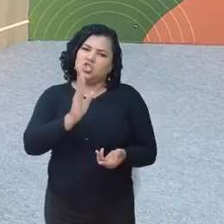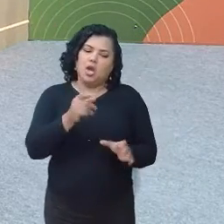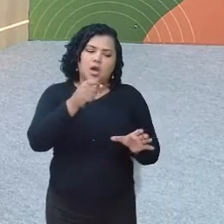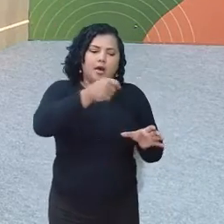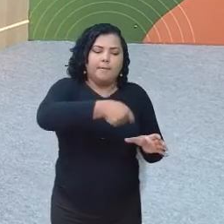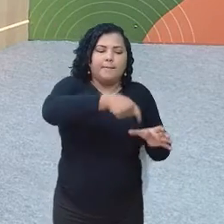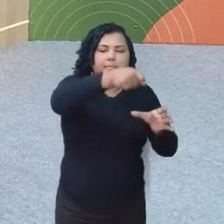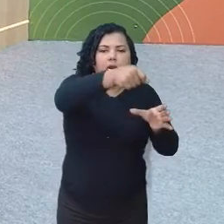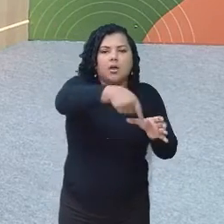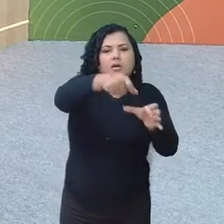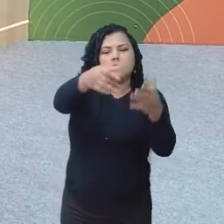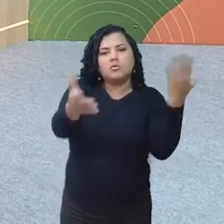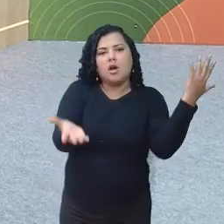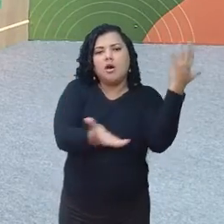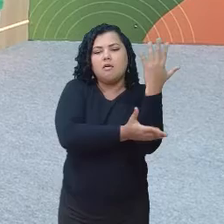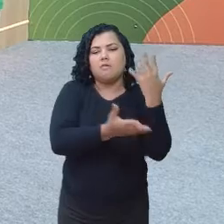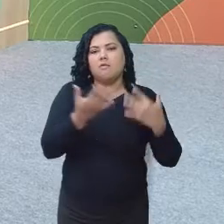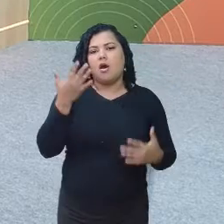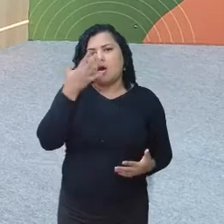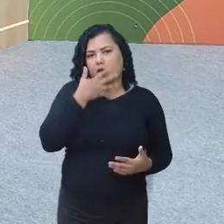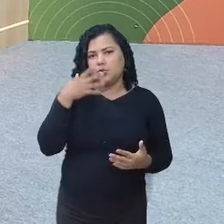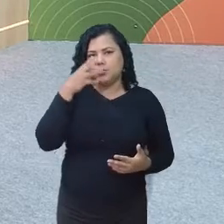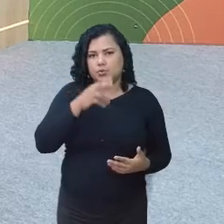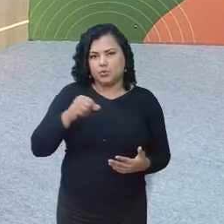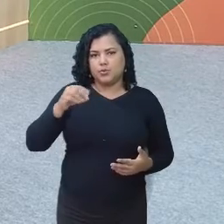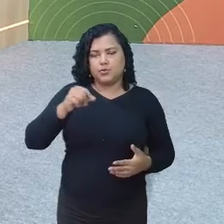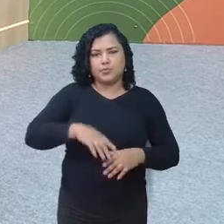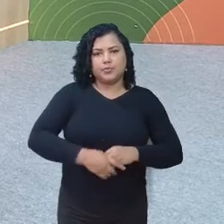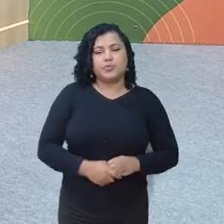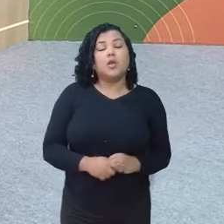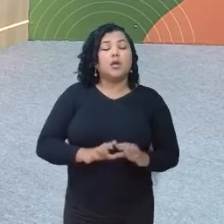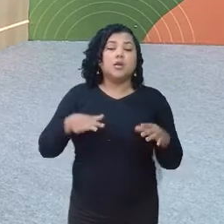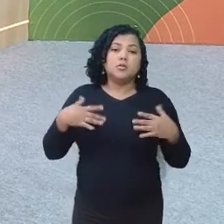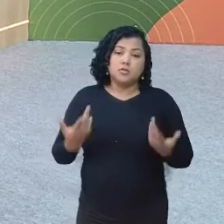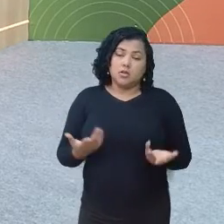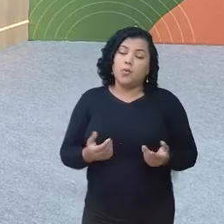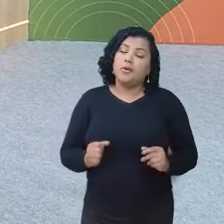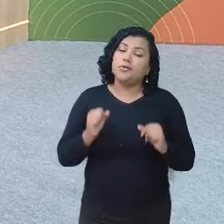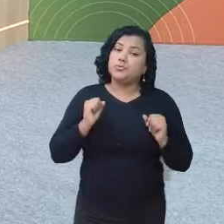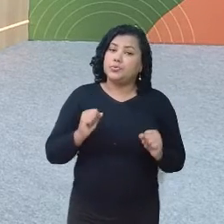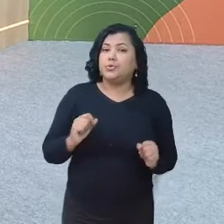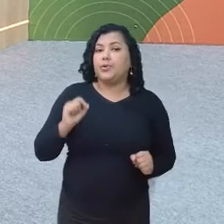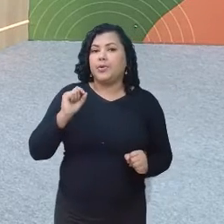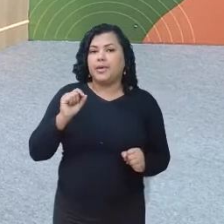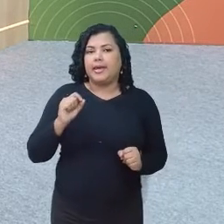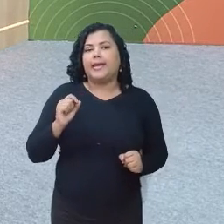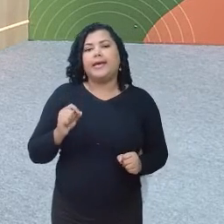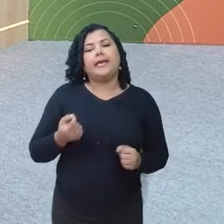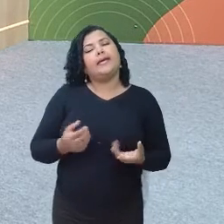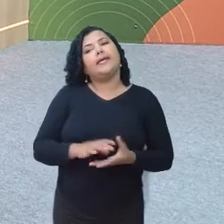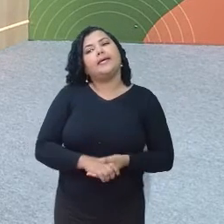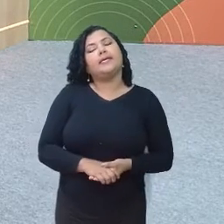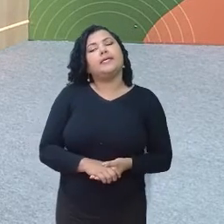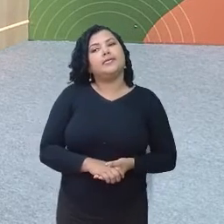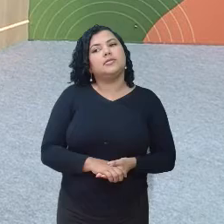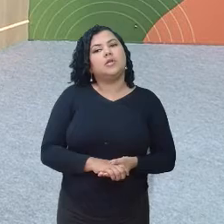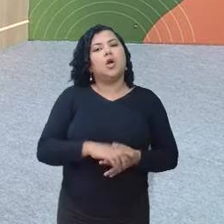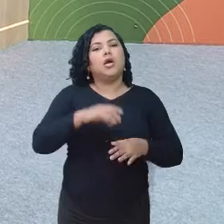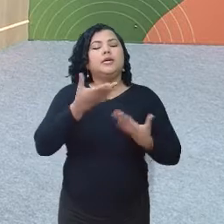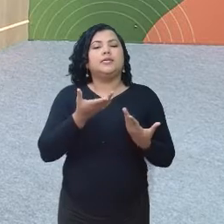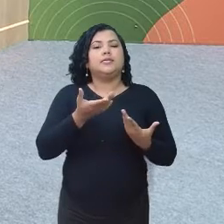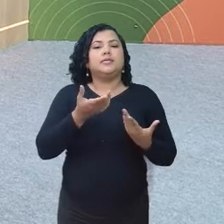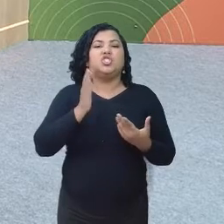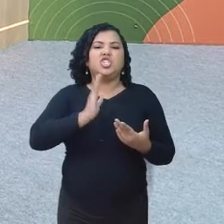cultivavam, né, a cana-de-açúcar. Nesse sentido, né, eles puderam, né, reproduzir esse sistema